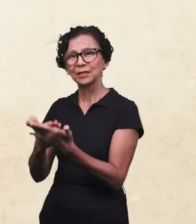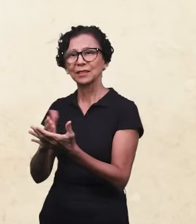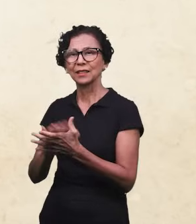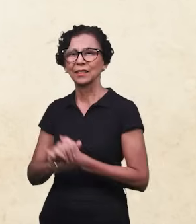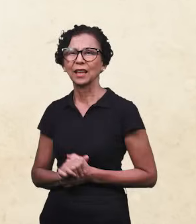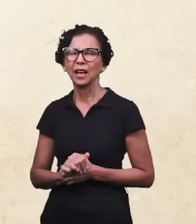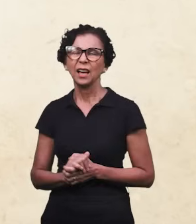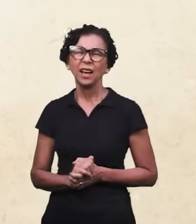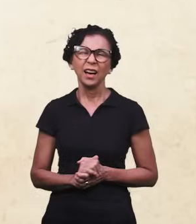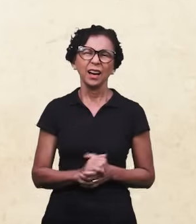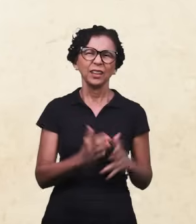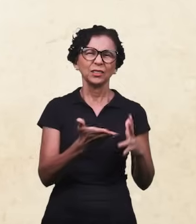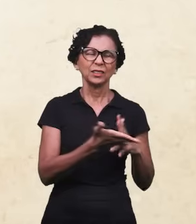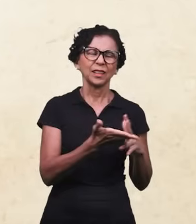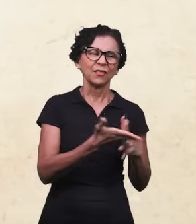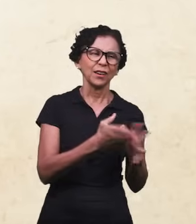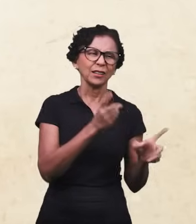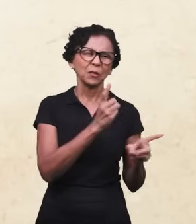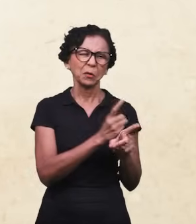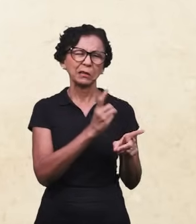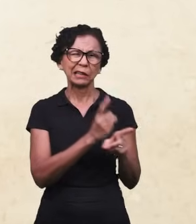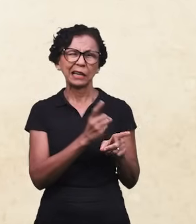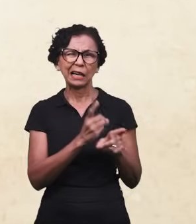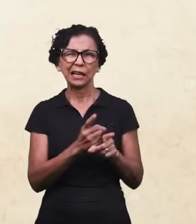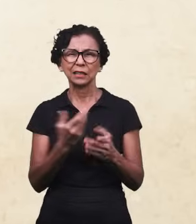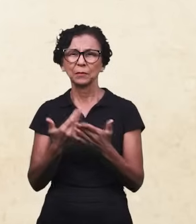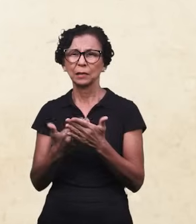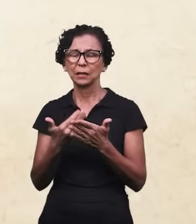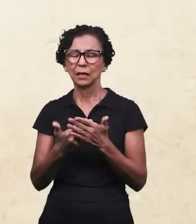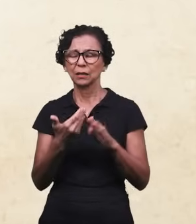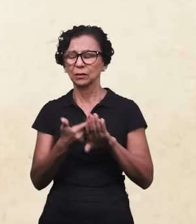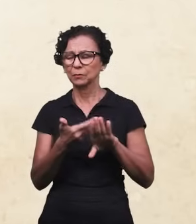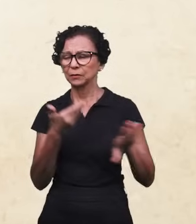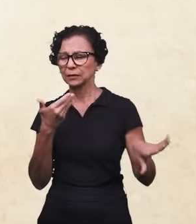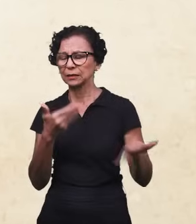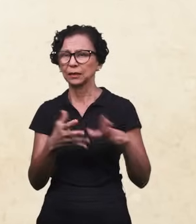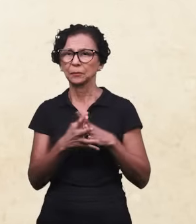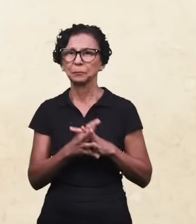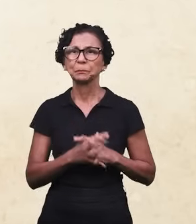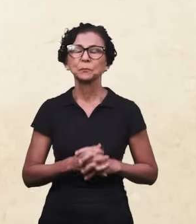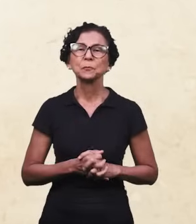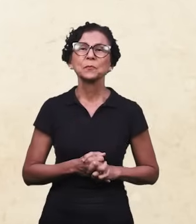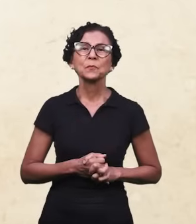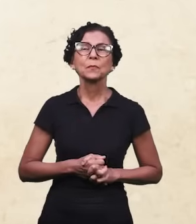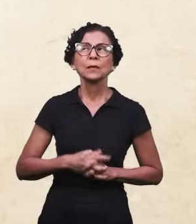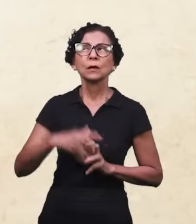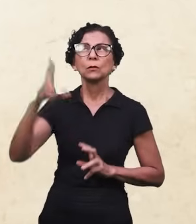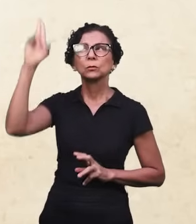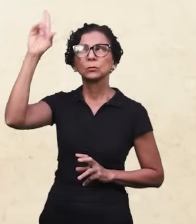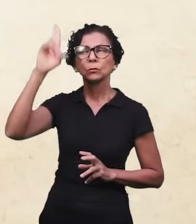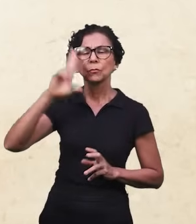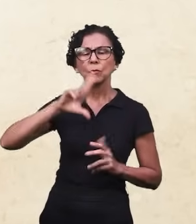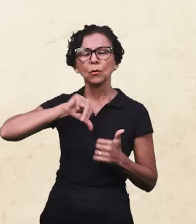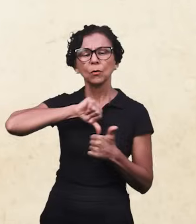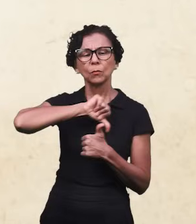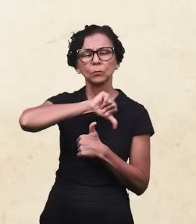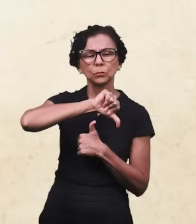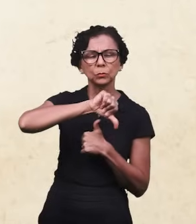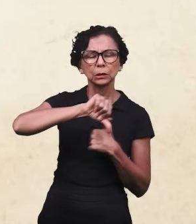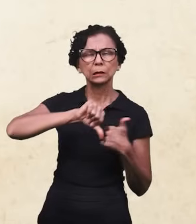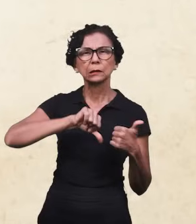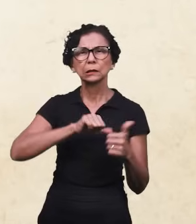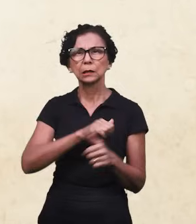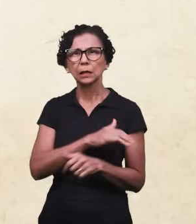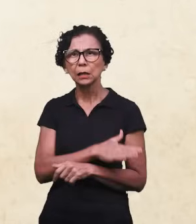do intervalo, depois da aula, mais no meio da aula. Fiquei mais afastado deles para isso. E o Senhor foi me mudando ali,